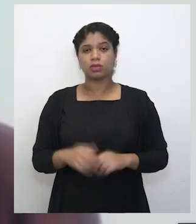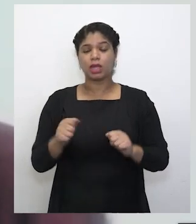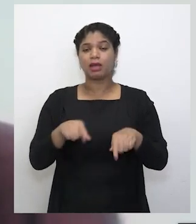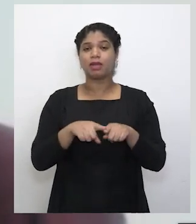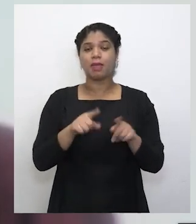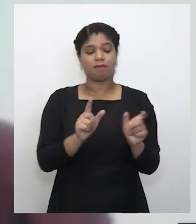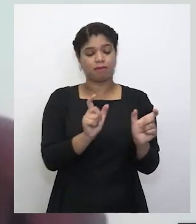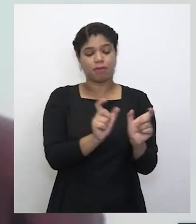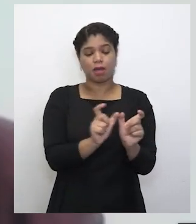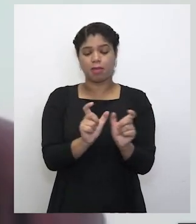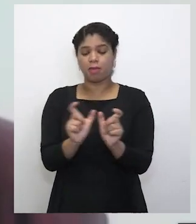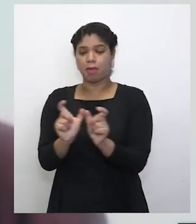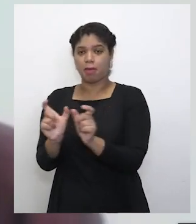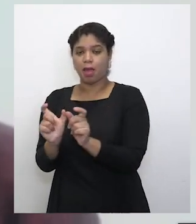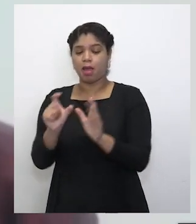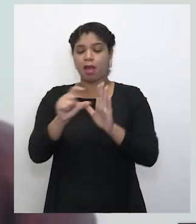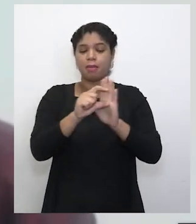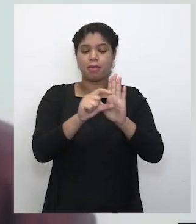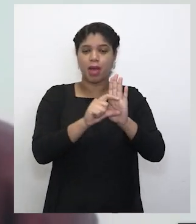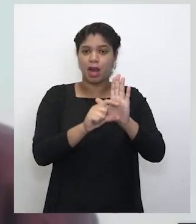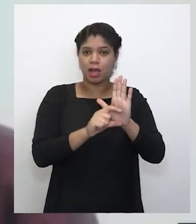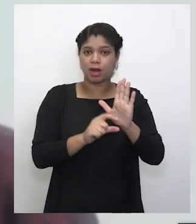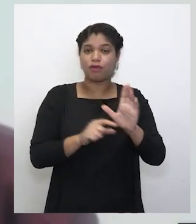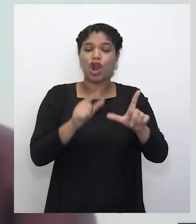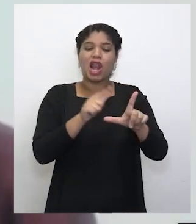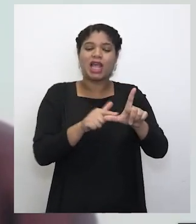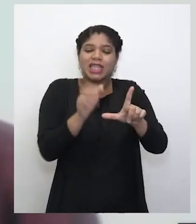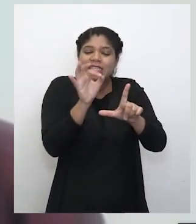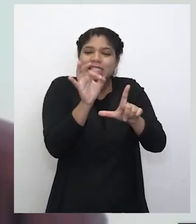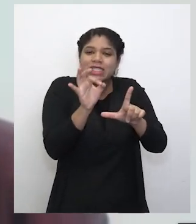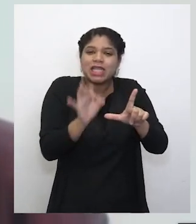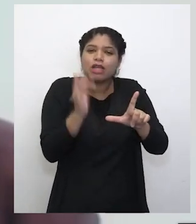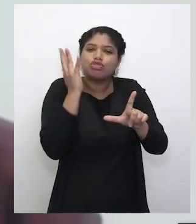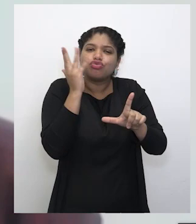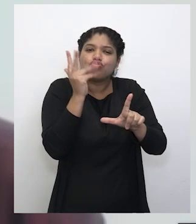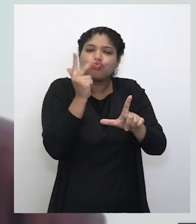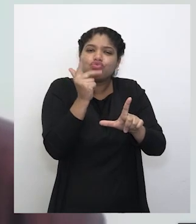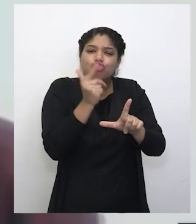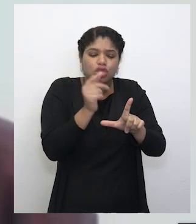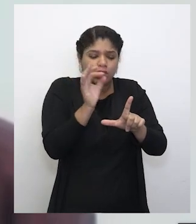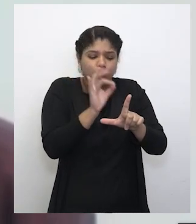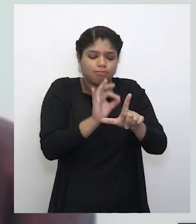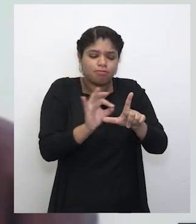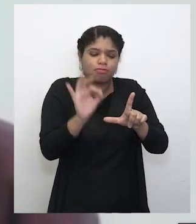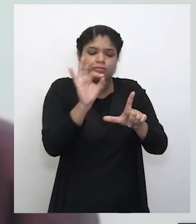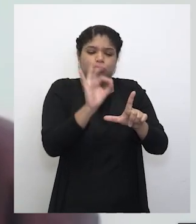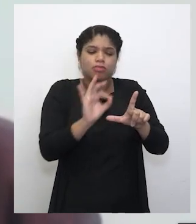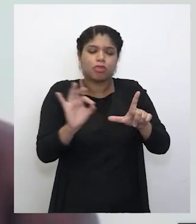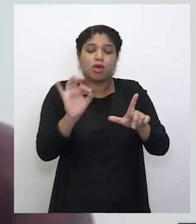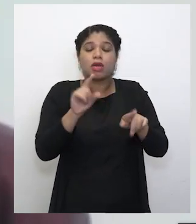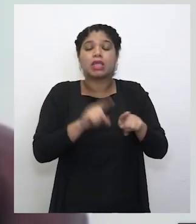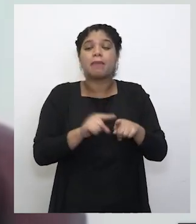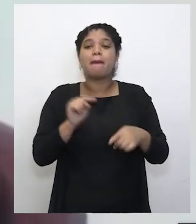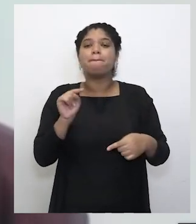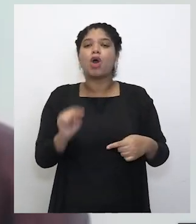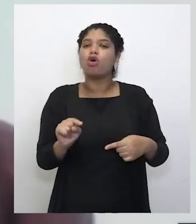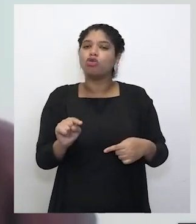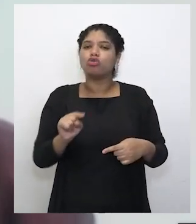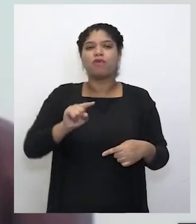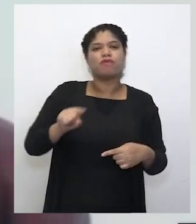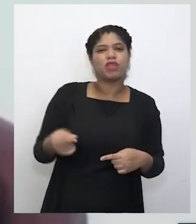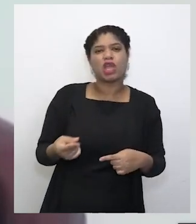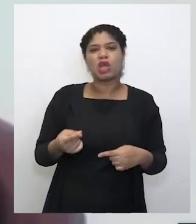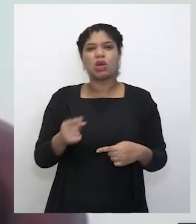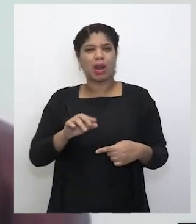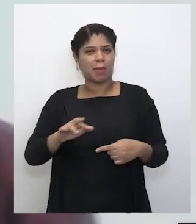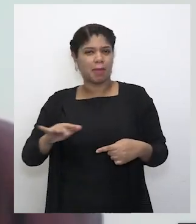segmentação, paragrafação, ortografia, pontuação, que também são outros pontos importantes que a gente também deve despertar